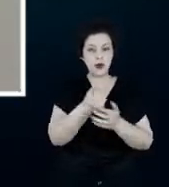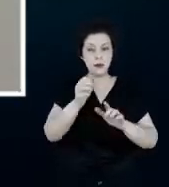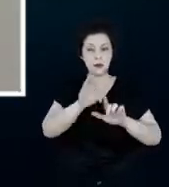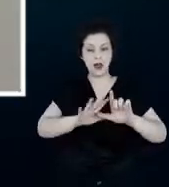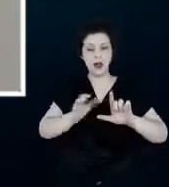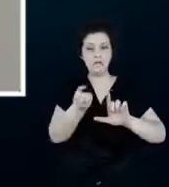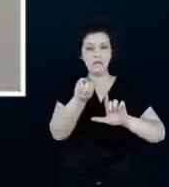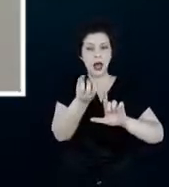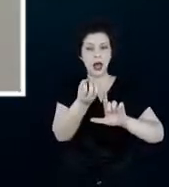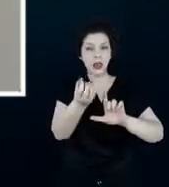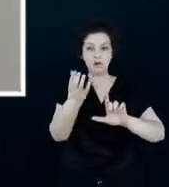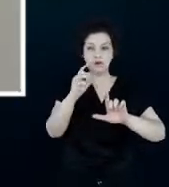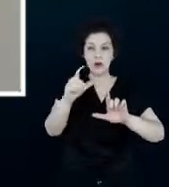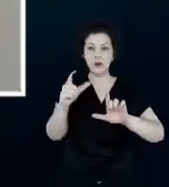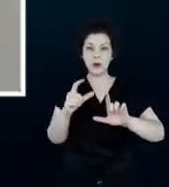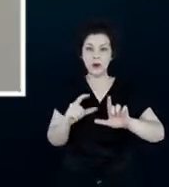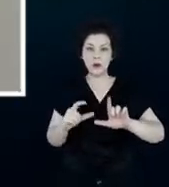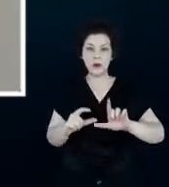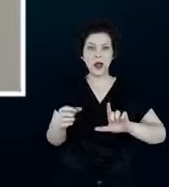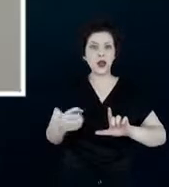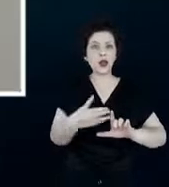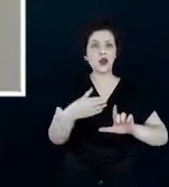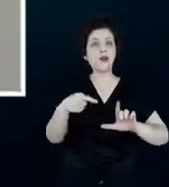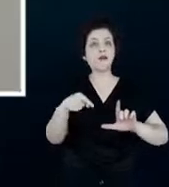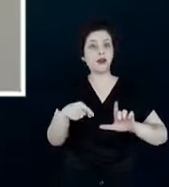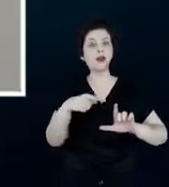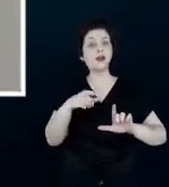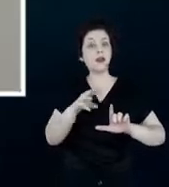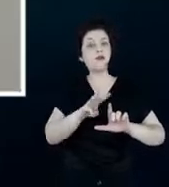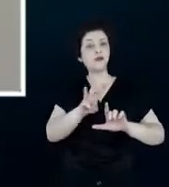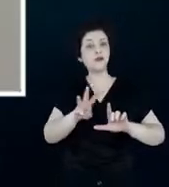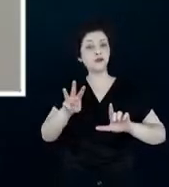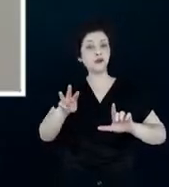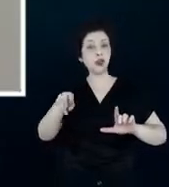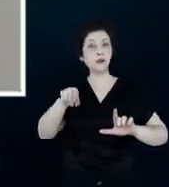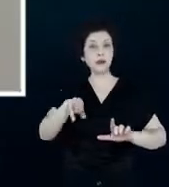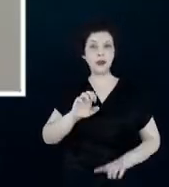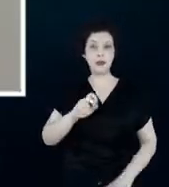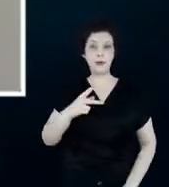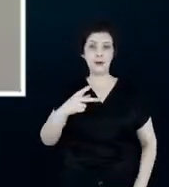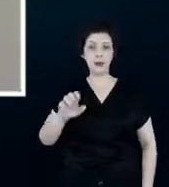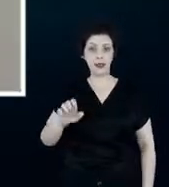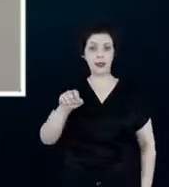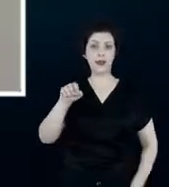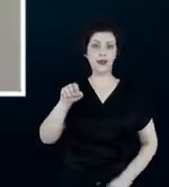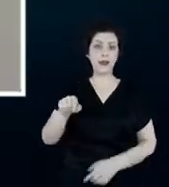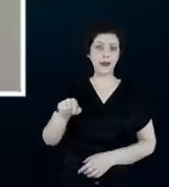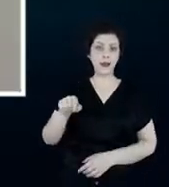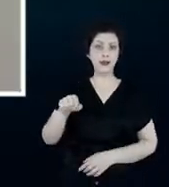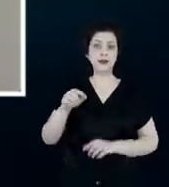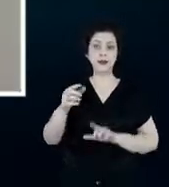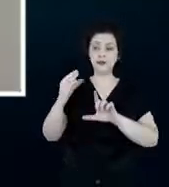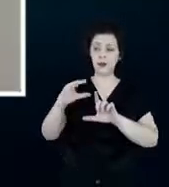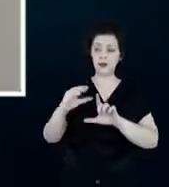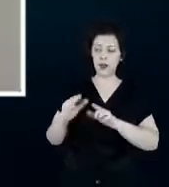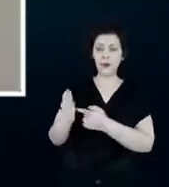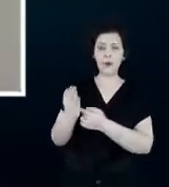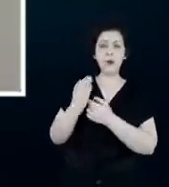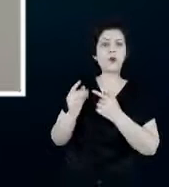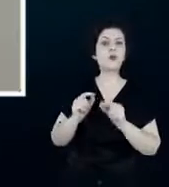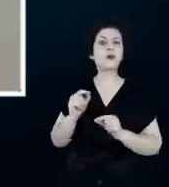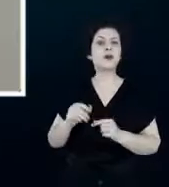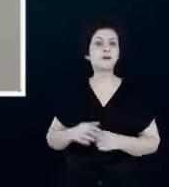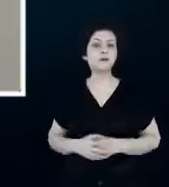sobre inovação no setor de energia, que chama InovaE, está hospedado no site da EPE, que justamente tenta mostrar para a gente, ó,